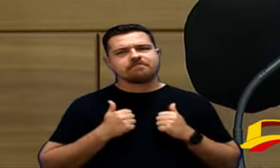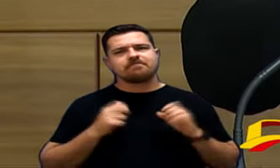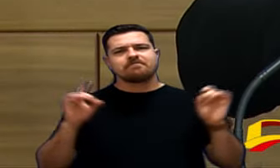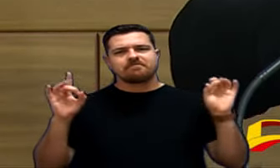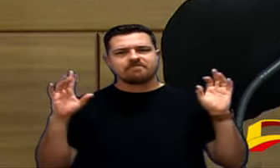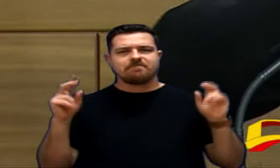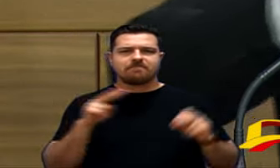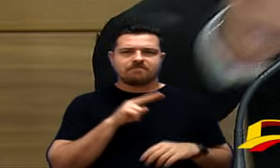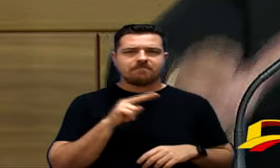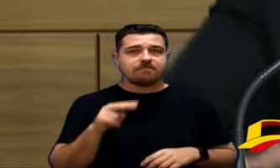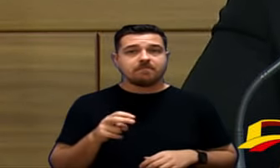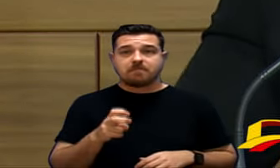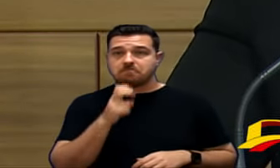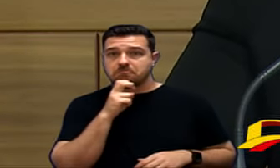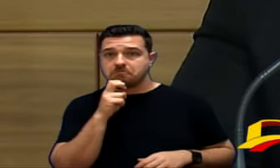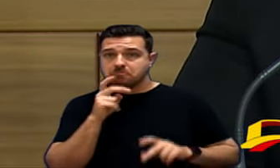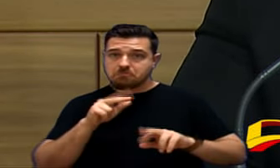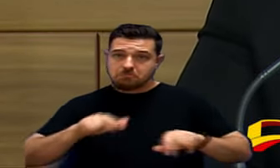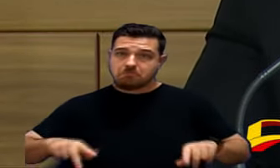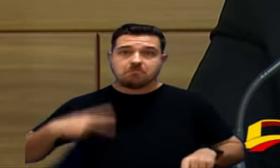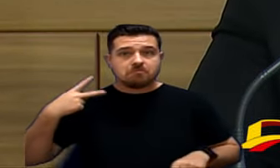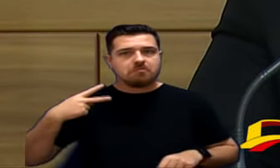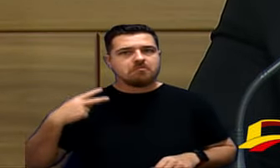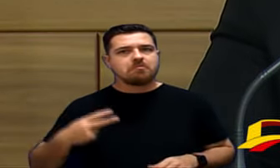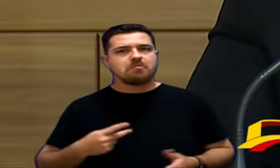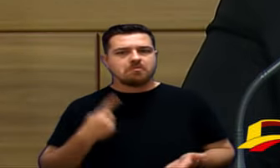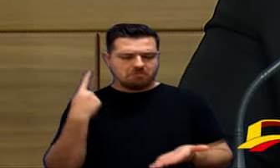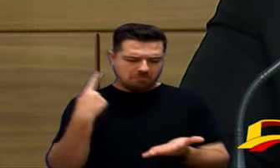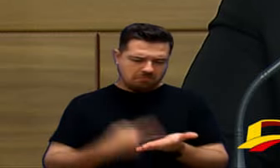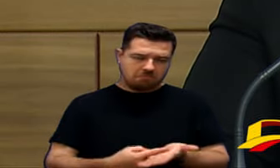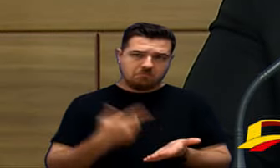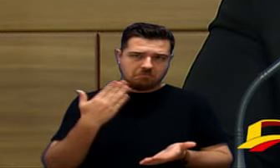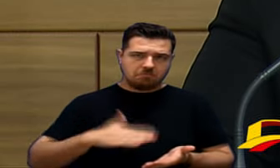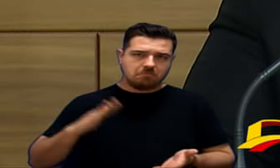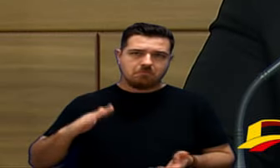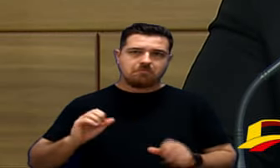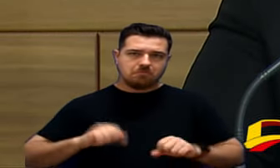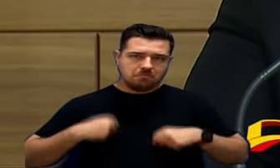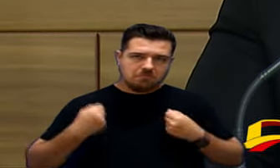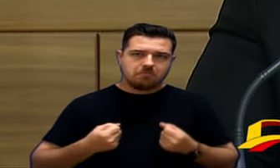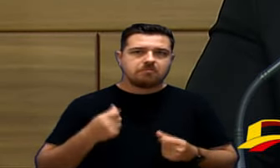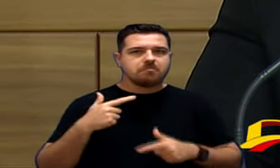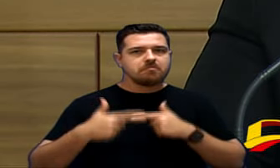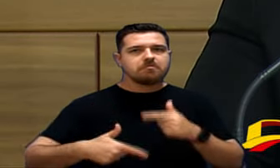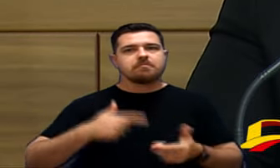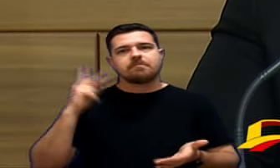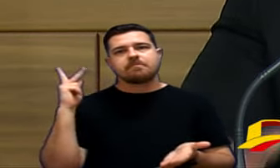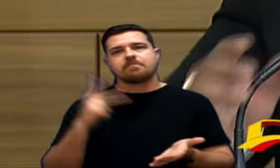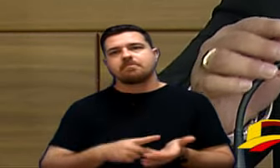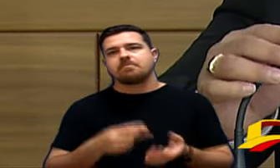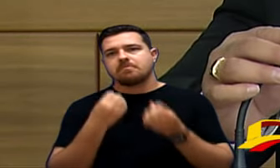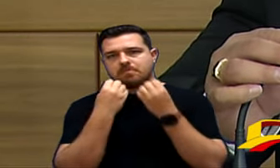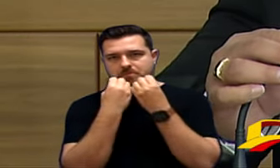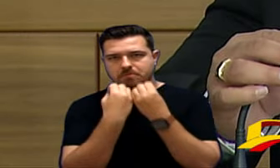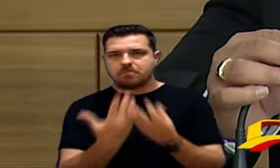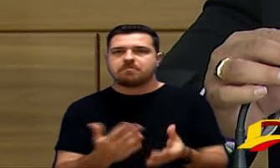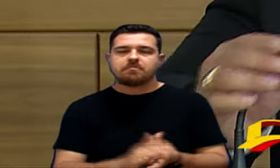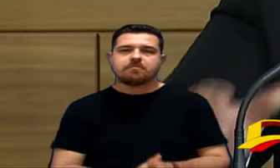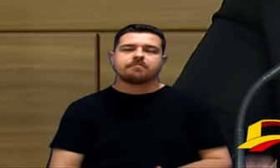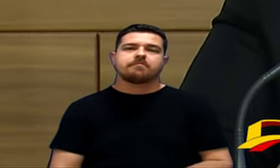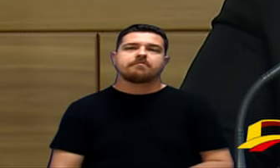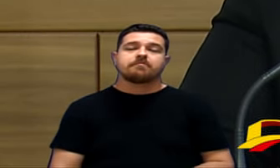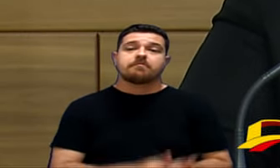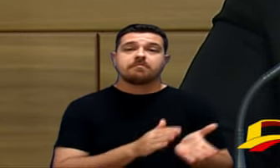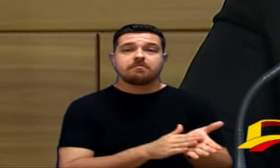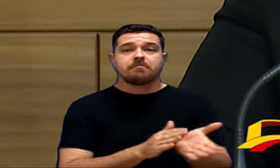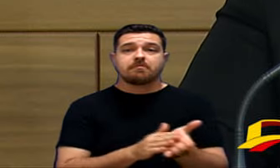numa cidade que tem vereadores tão comprometidos tão aguerridos e tão combativos quant os vereadores dessa casa de leis eh